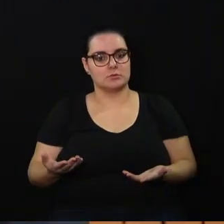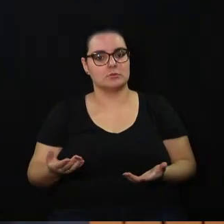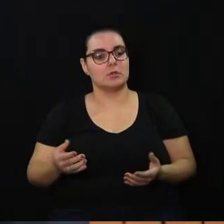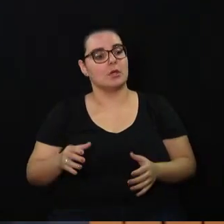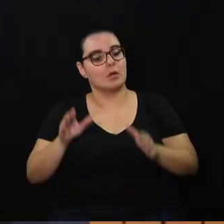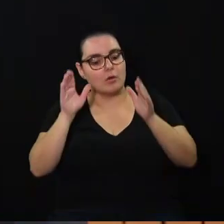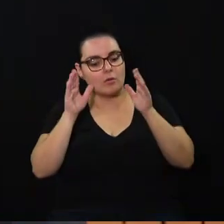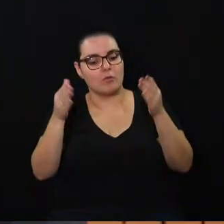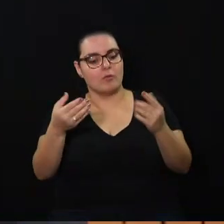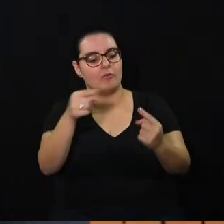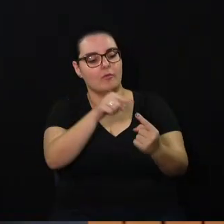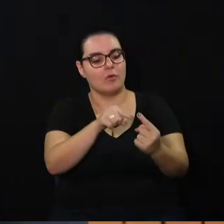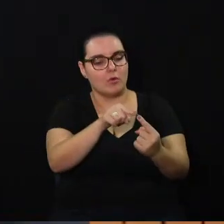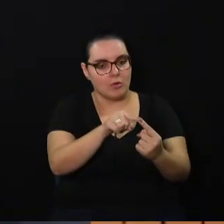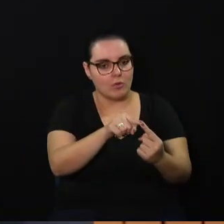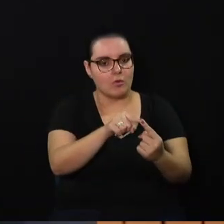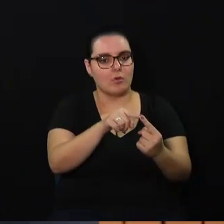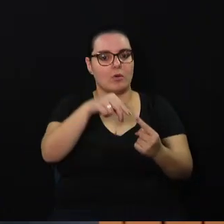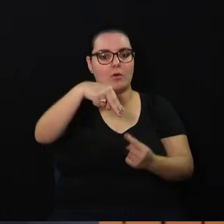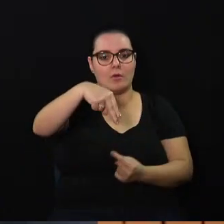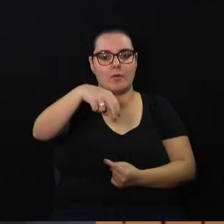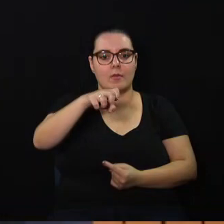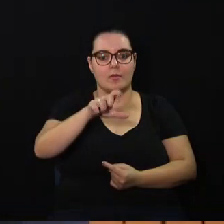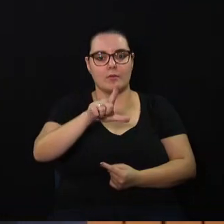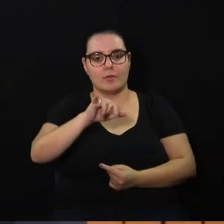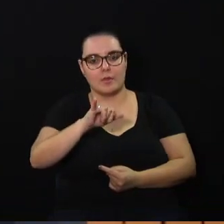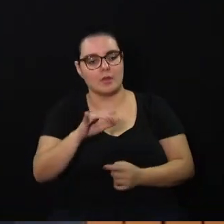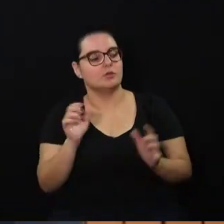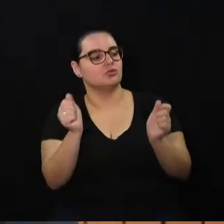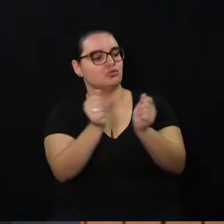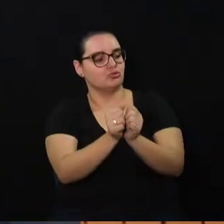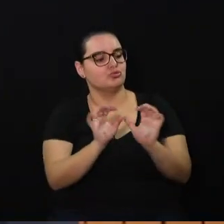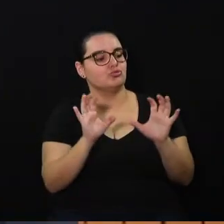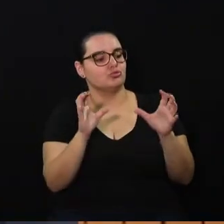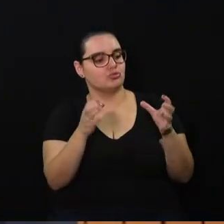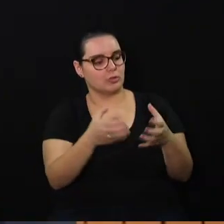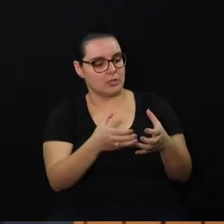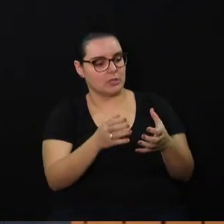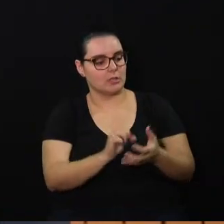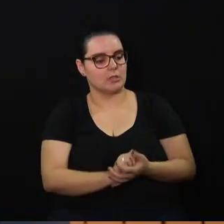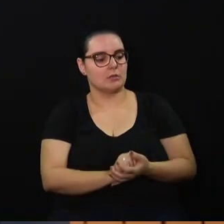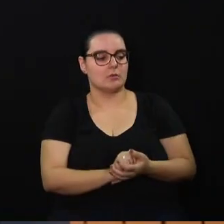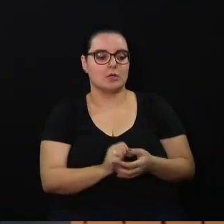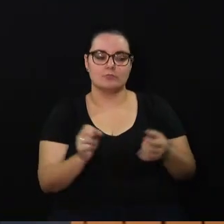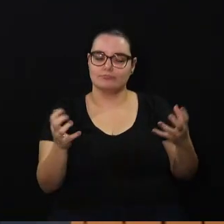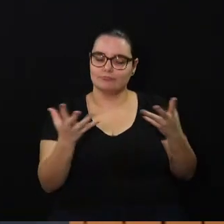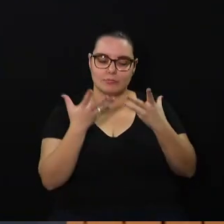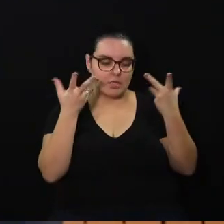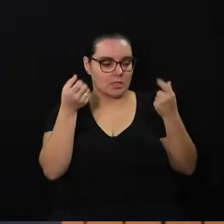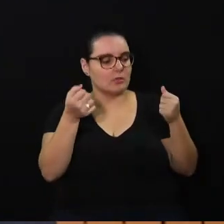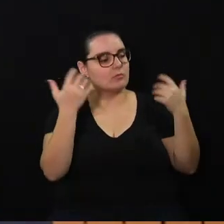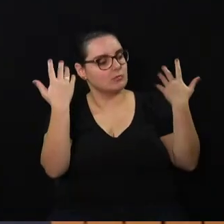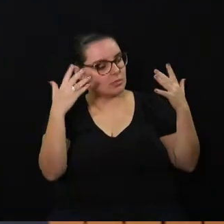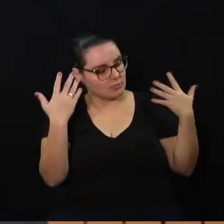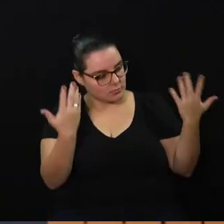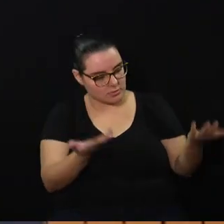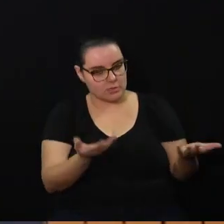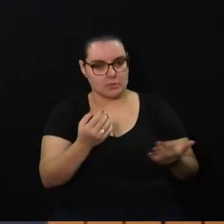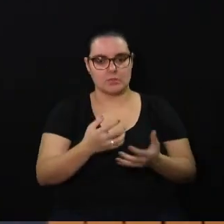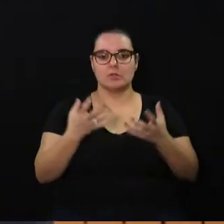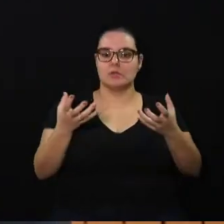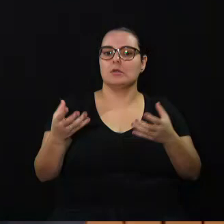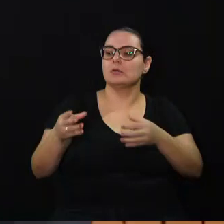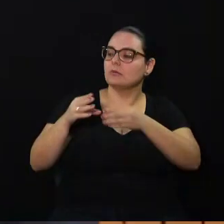campi anelli que conduz esse trabalho junto com a sua equipe tem feito de uma forma brilhante quero também cumprimentar a